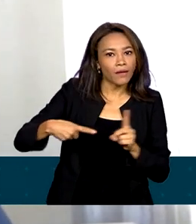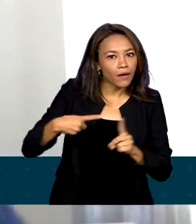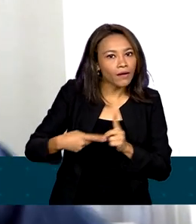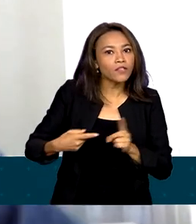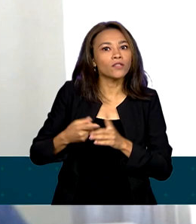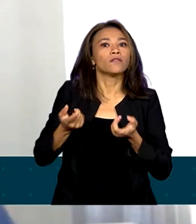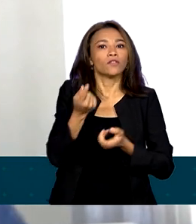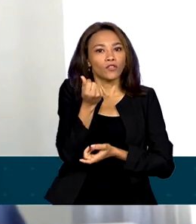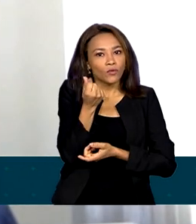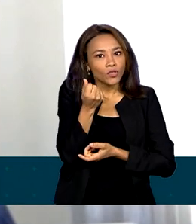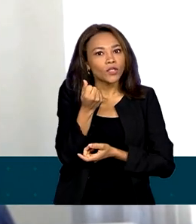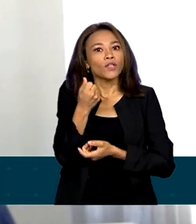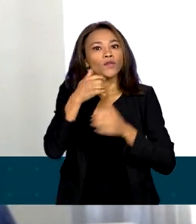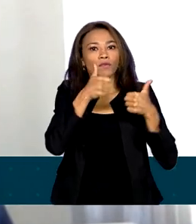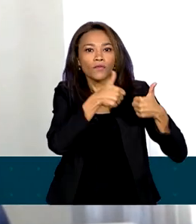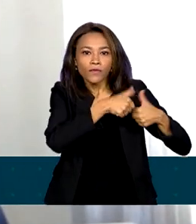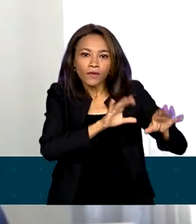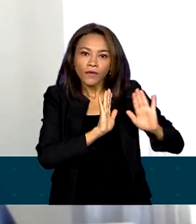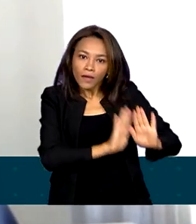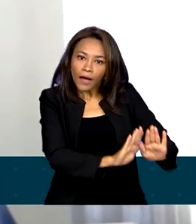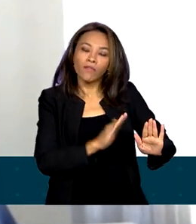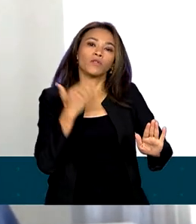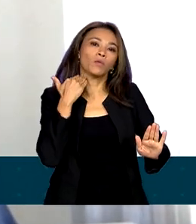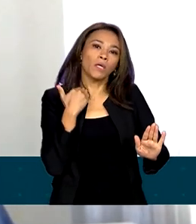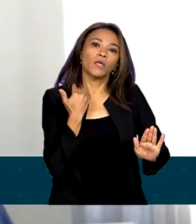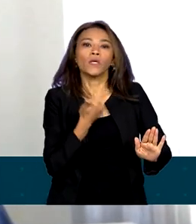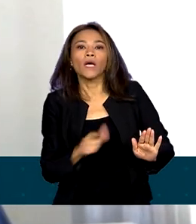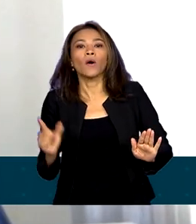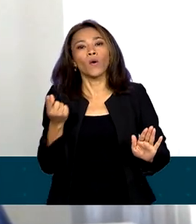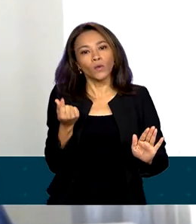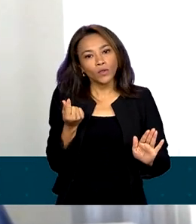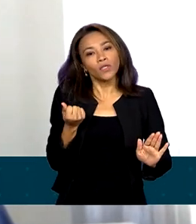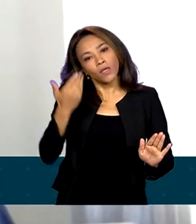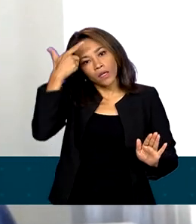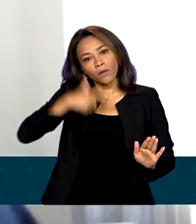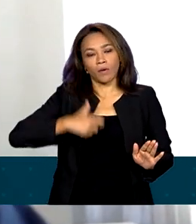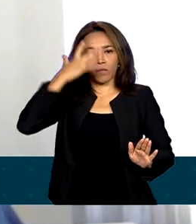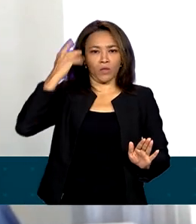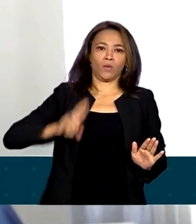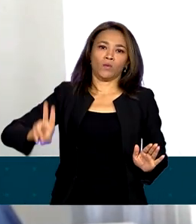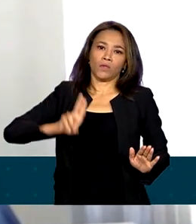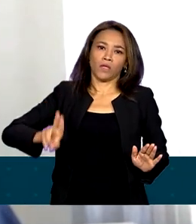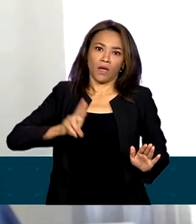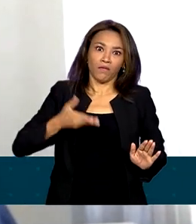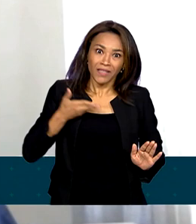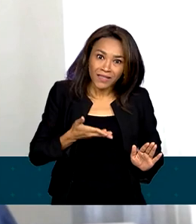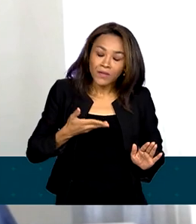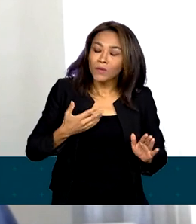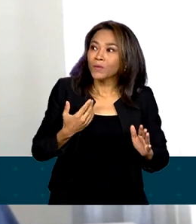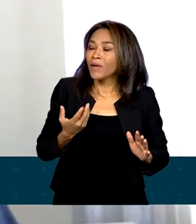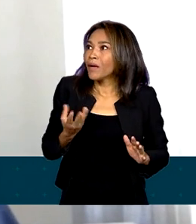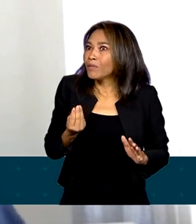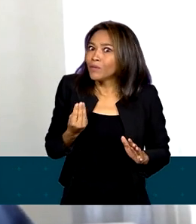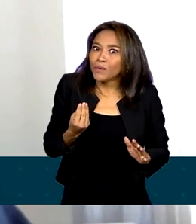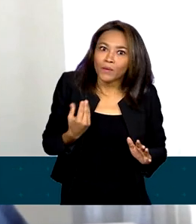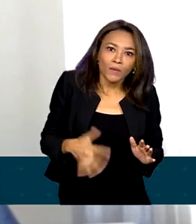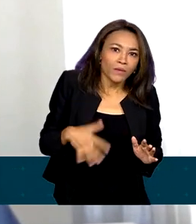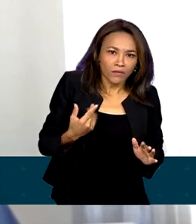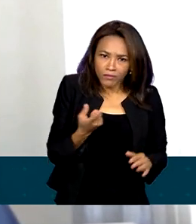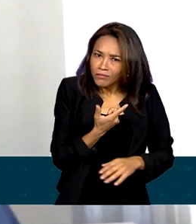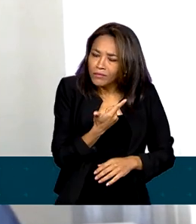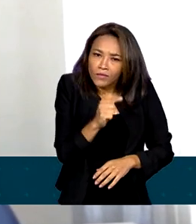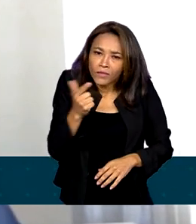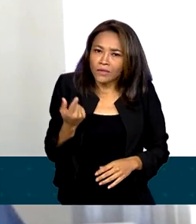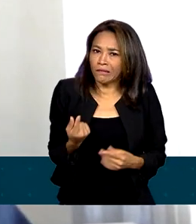no banco e a outra metade seria líquido pago ao beneficiário. Esse volume era muito grande. Para quem não tinha